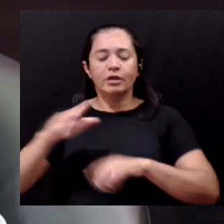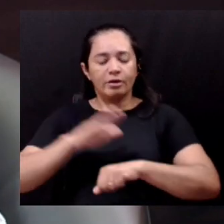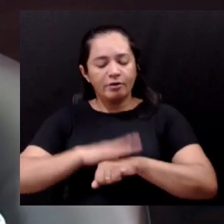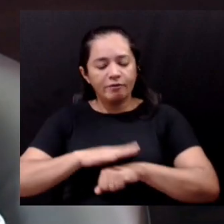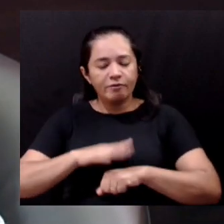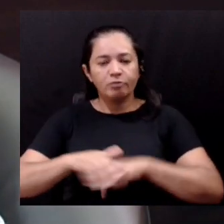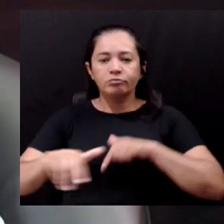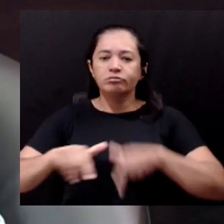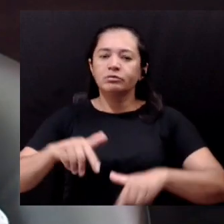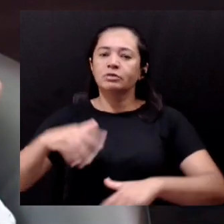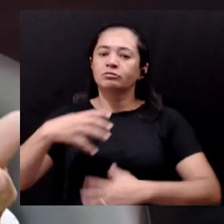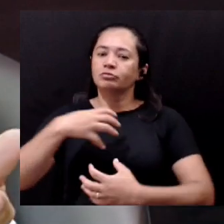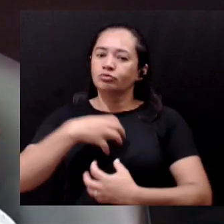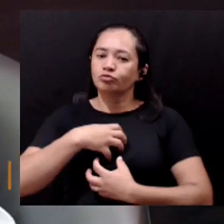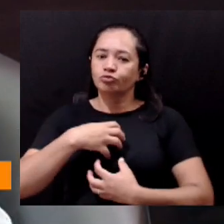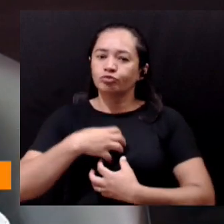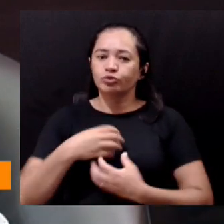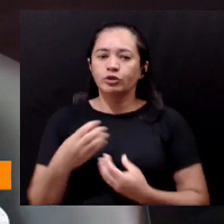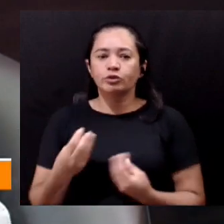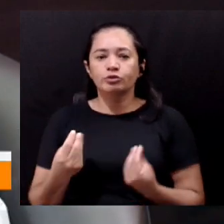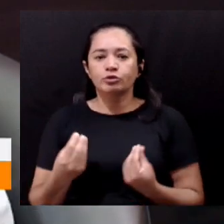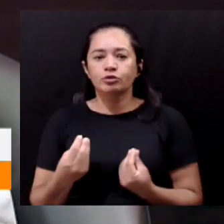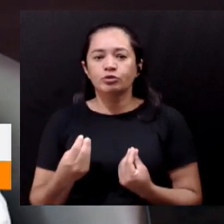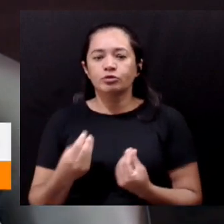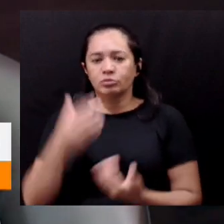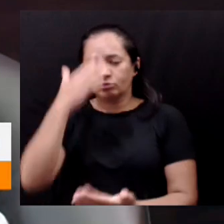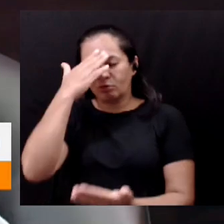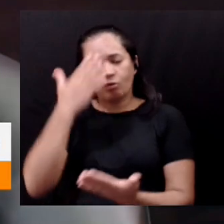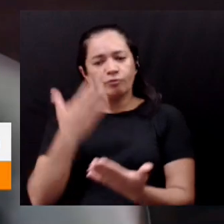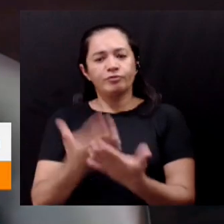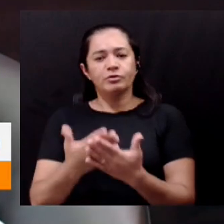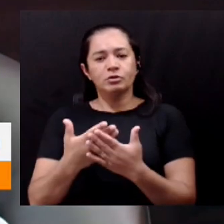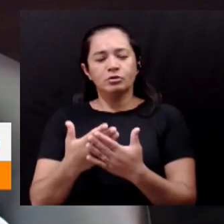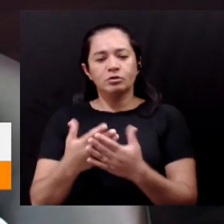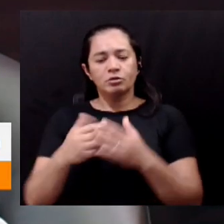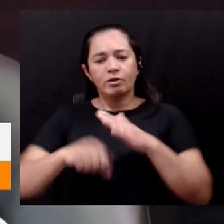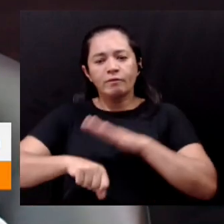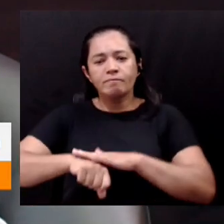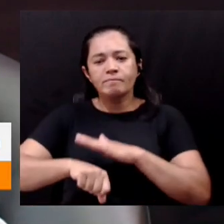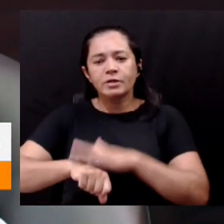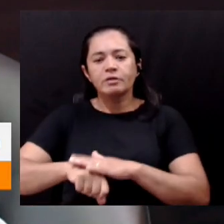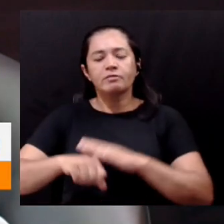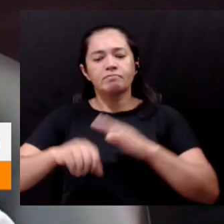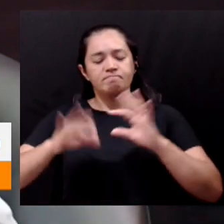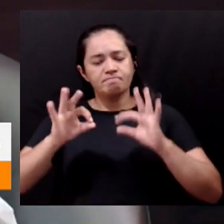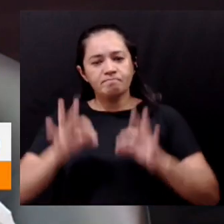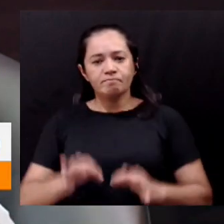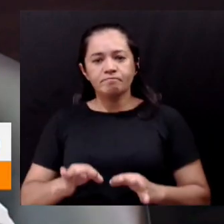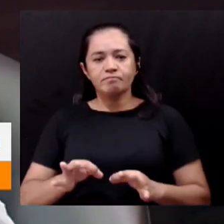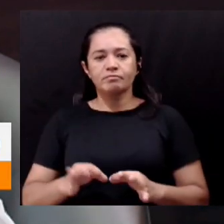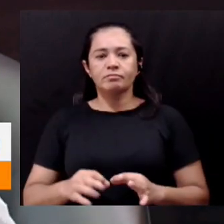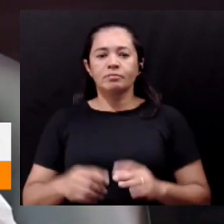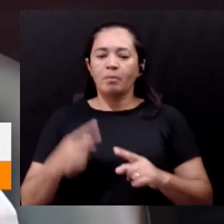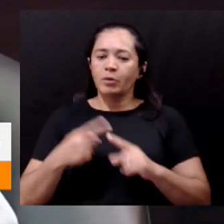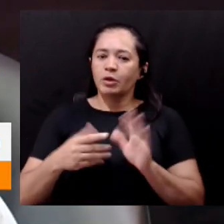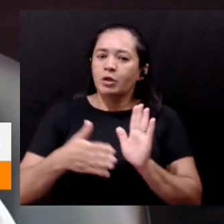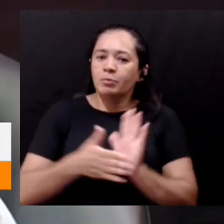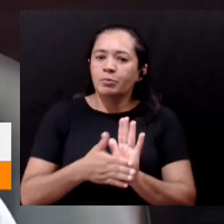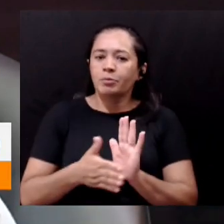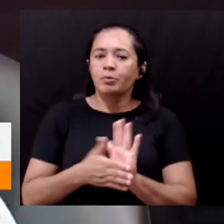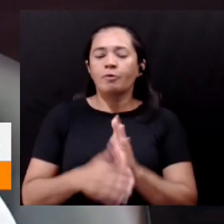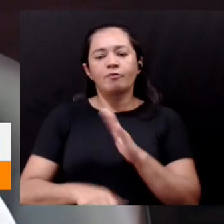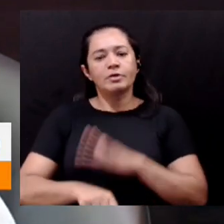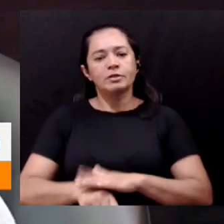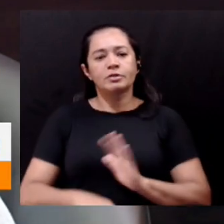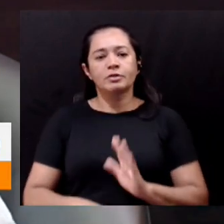forma majestosa, né? Que faça muito bem feito aquilo que ele se propõe a fazer. Enquanto que o ego